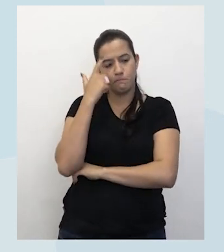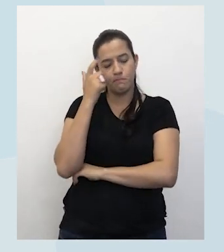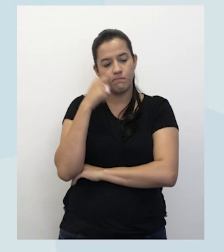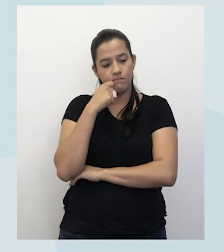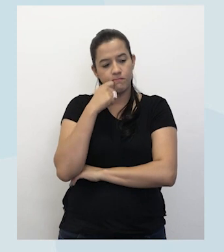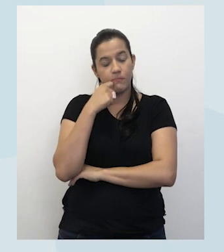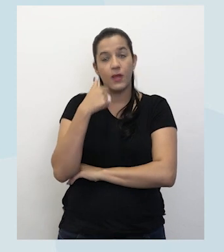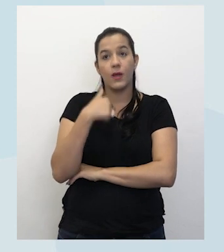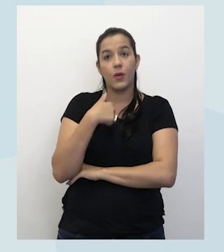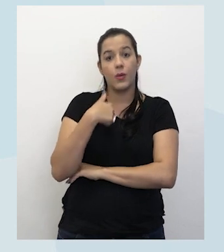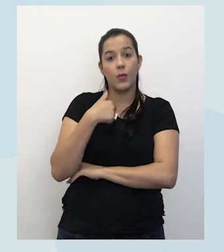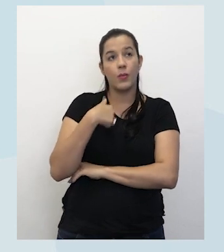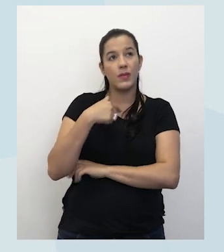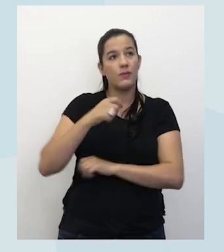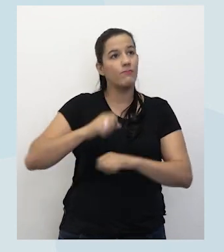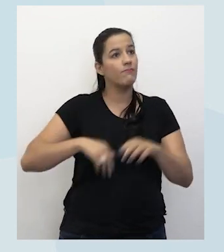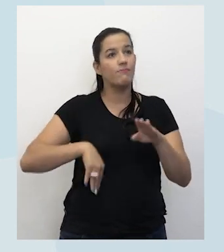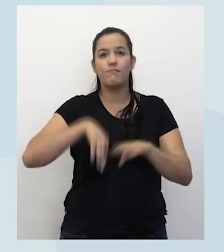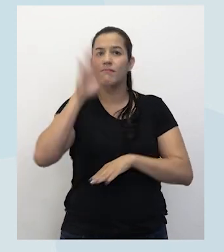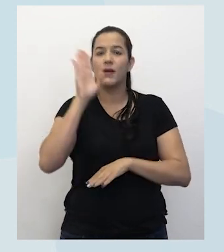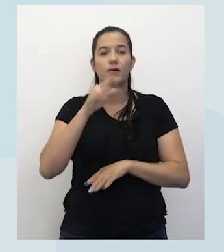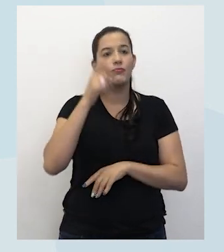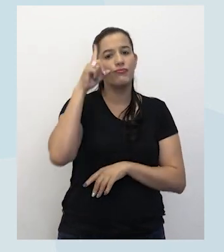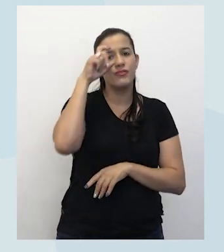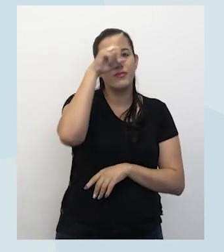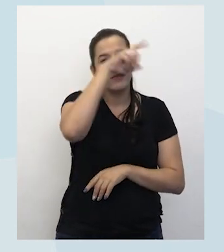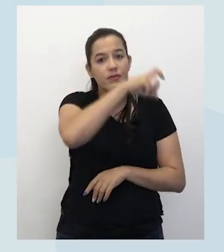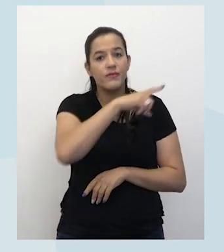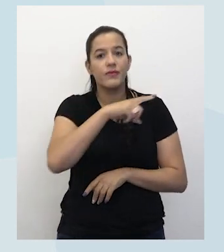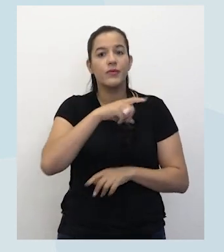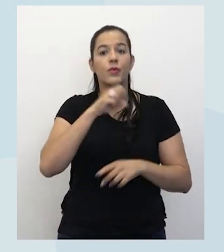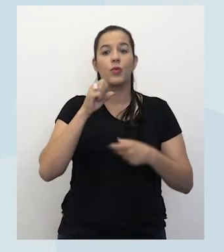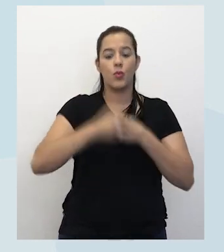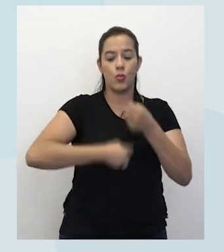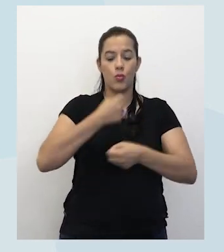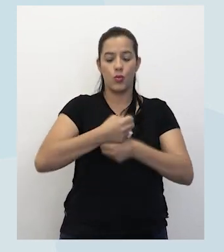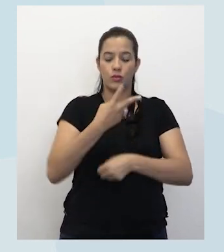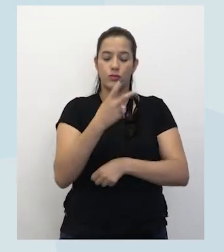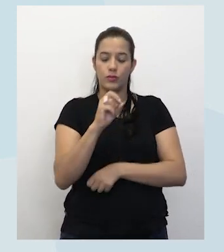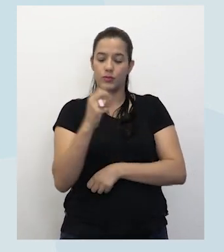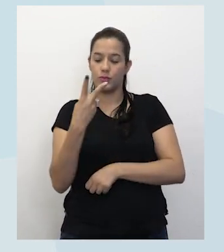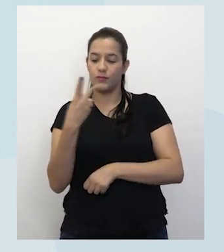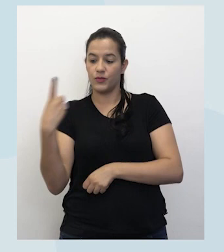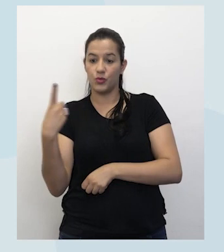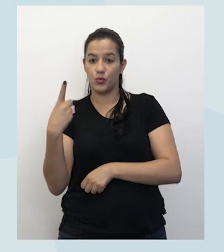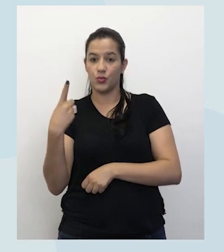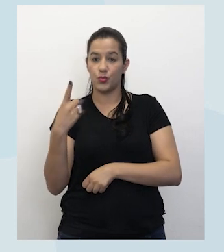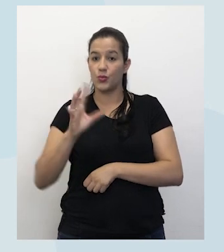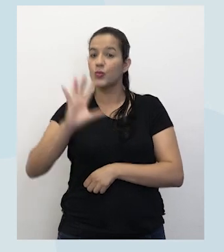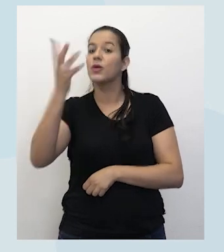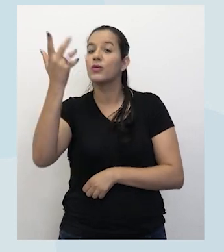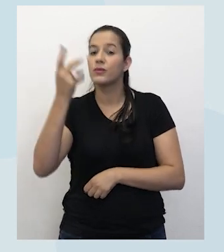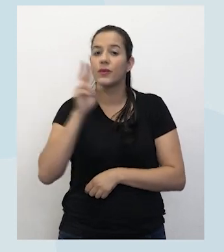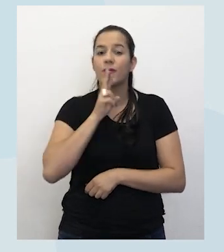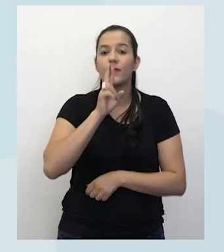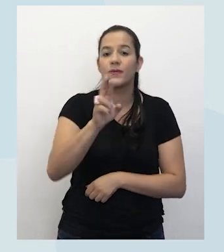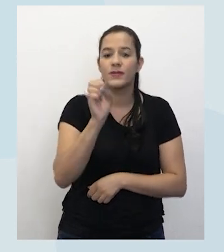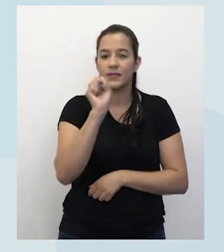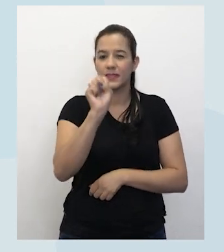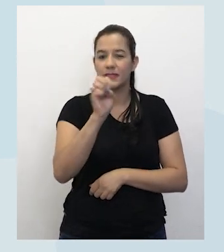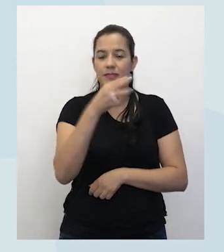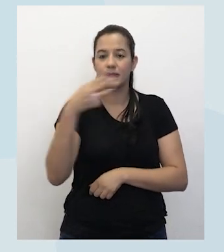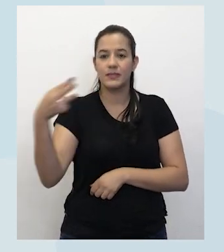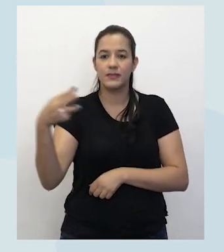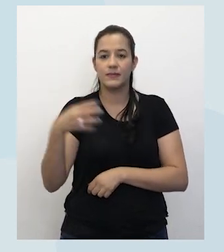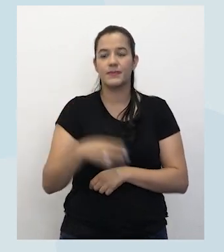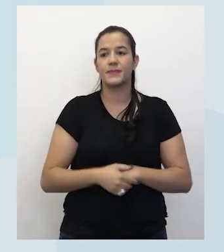foi o maior desafio que você enfrentou em 2021? Resposta rápida, 30 segundinhos, eu quero